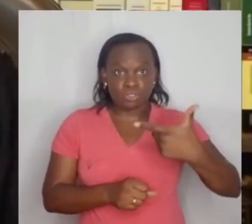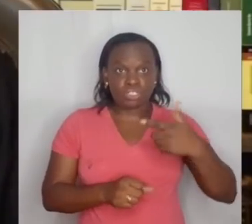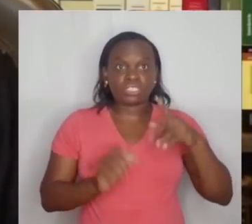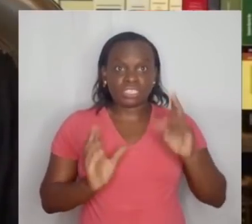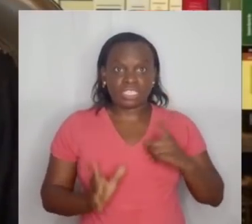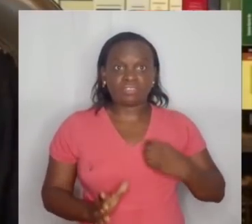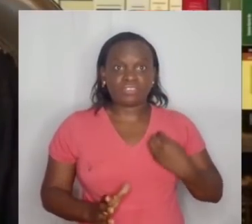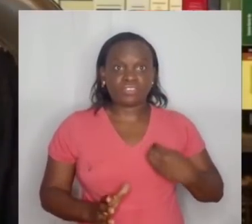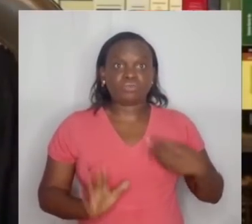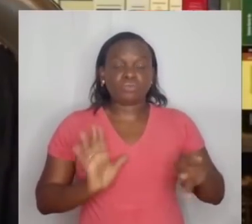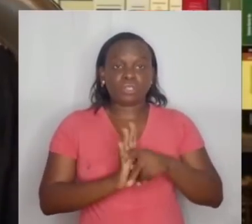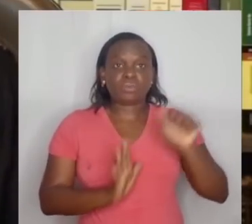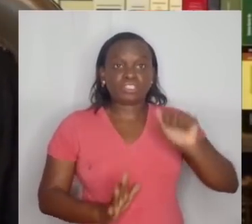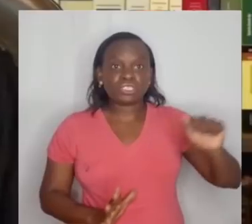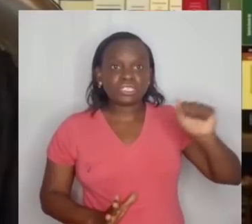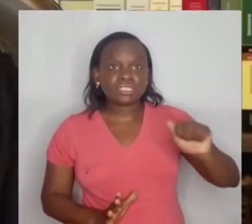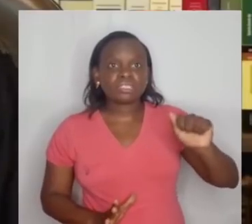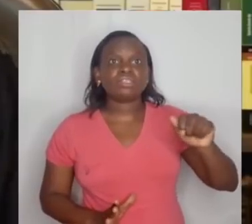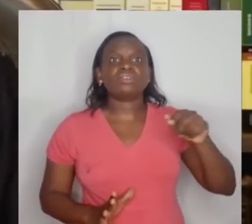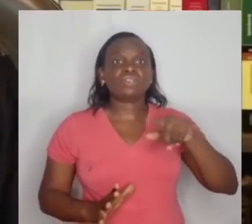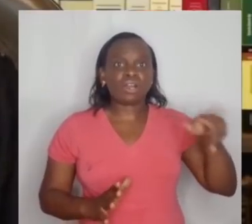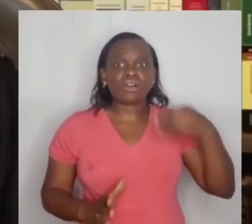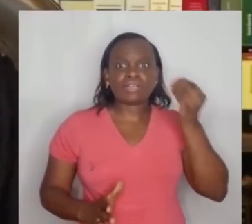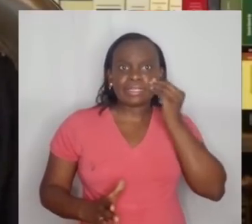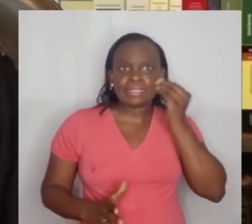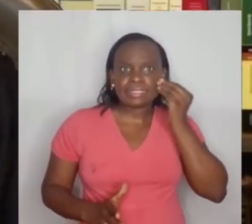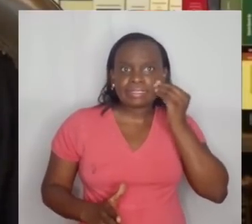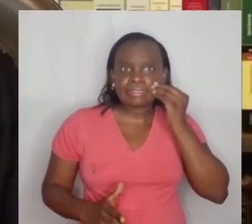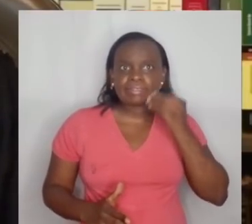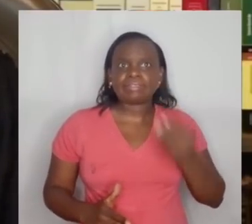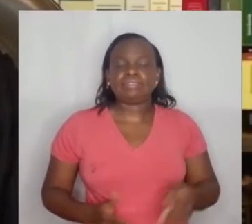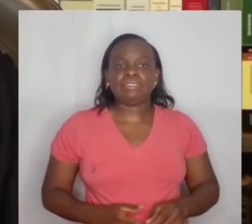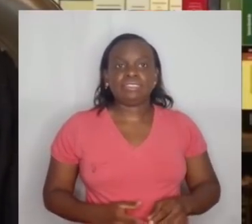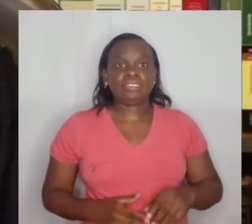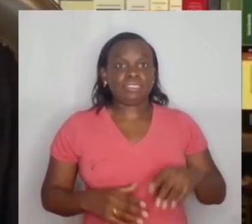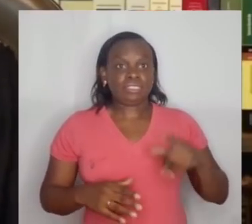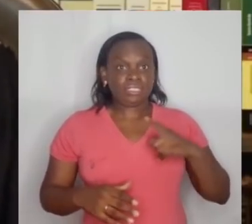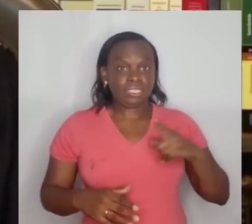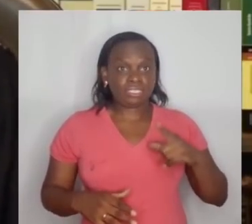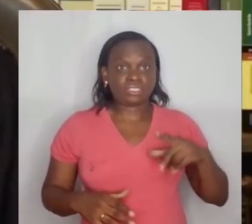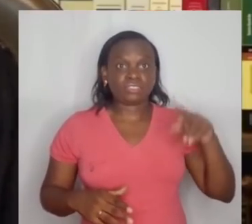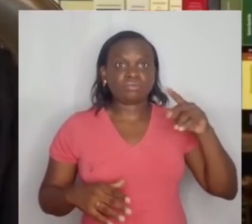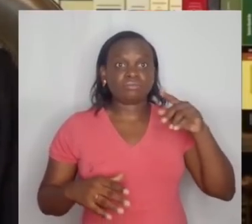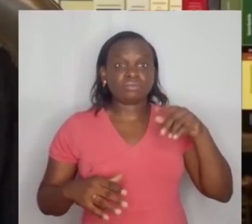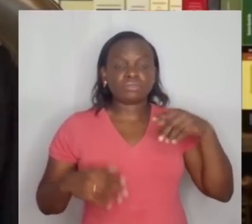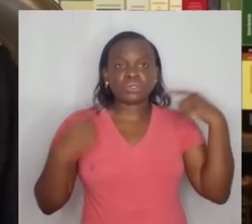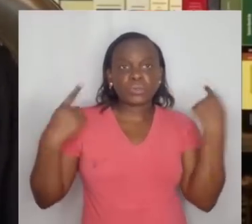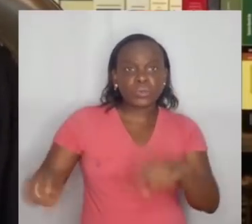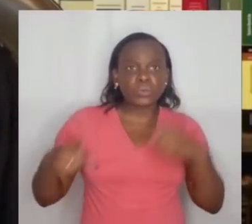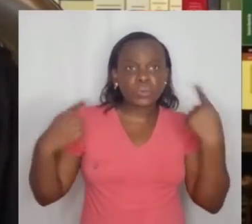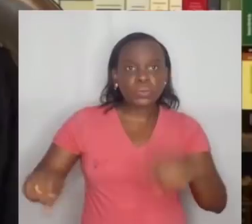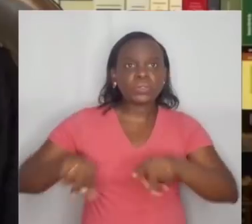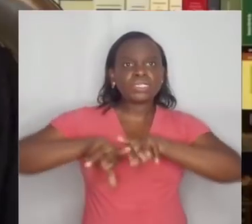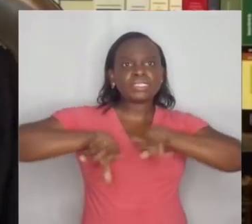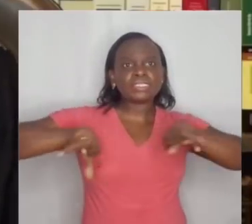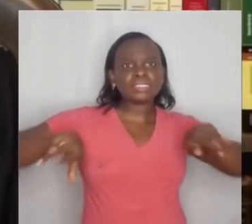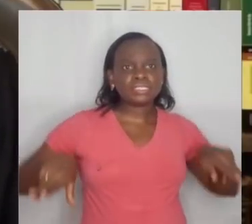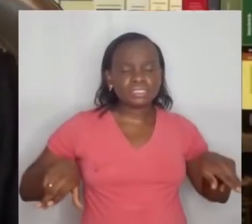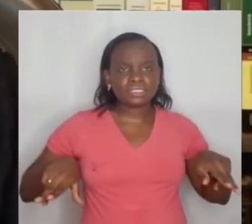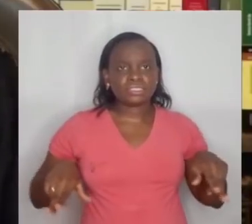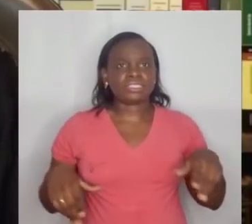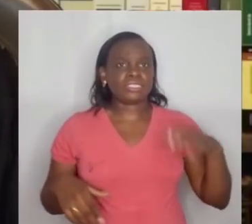nossa associação foram e estão sendo postos à prova, numa conjuntura de ataques os